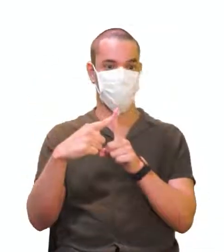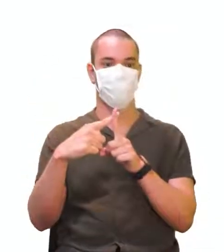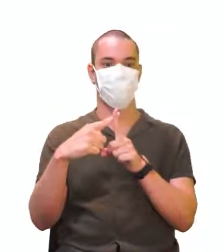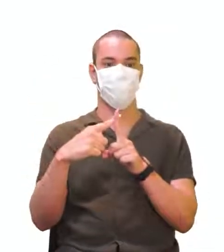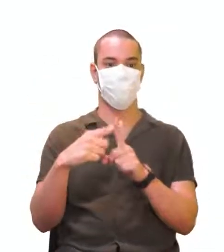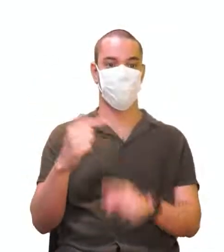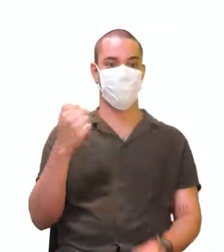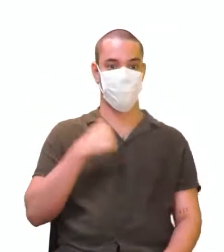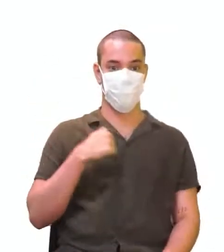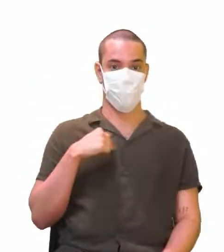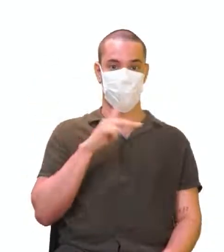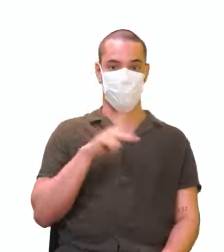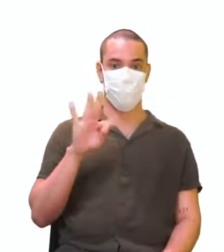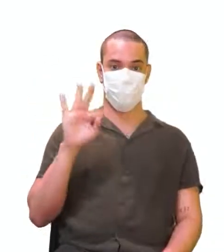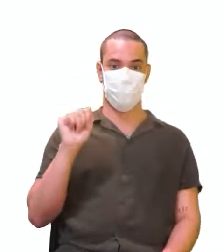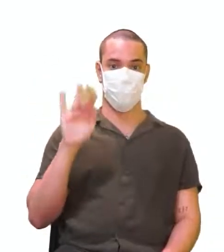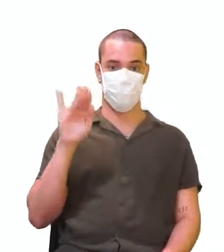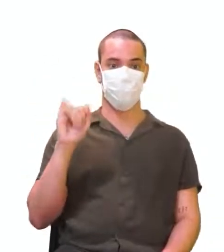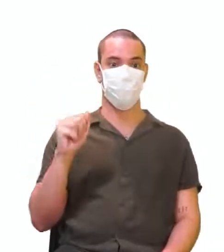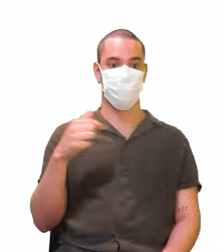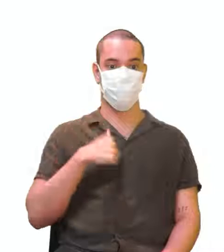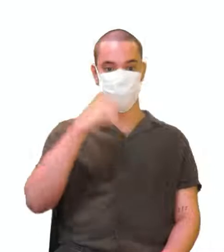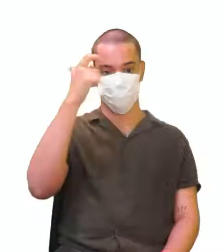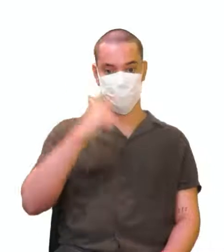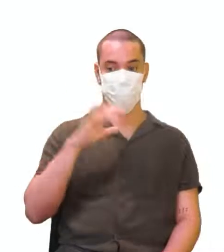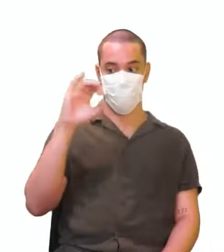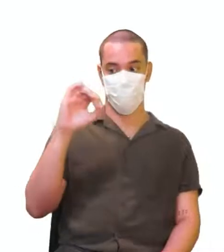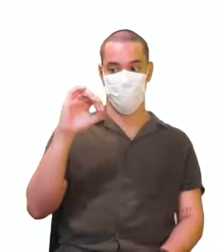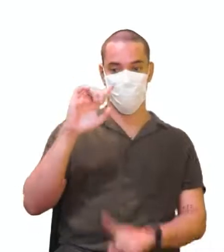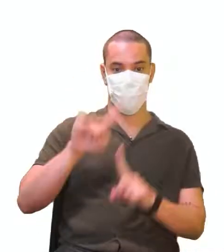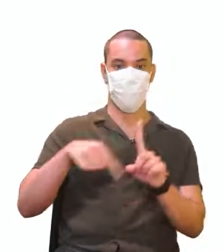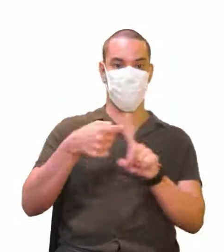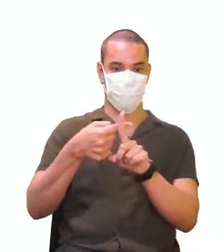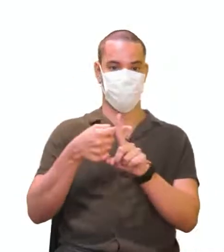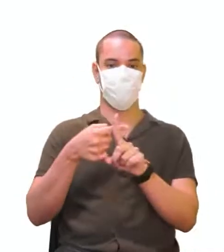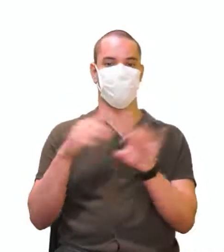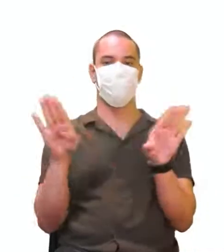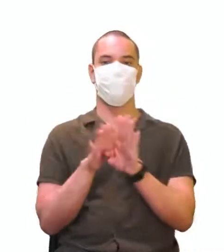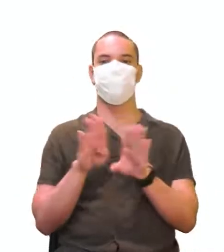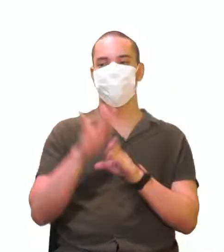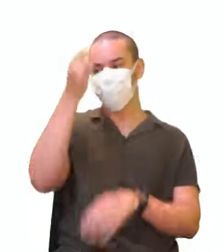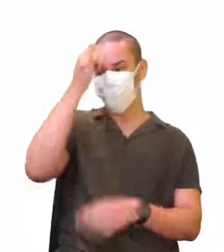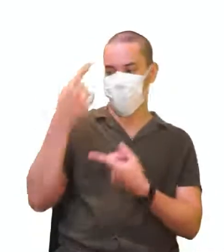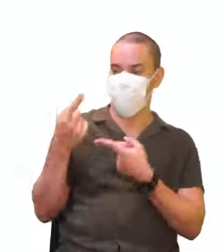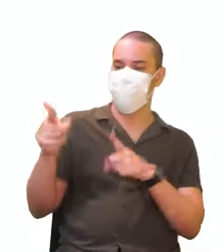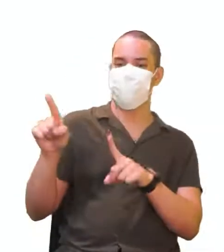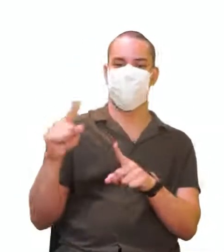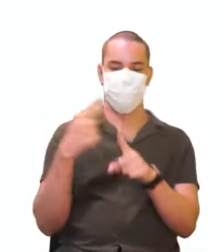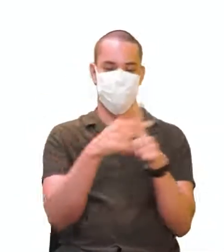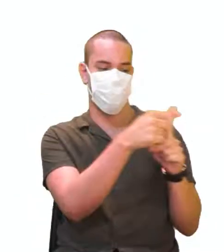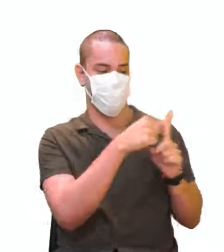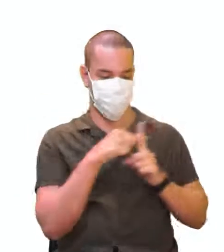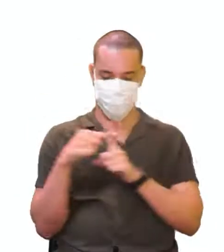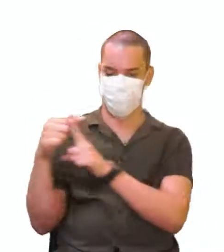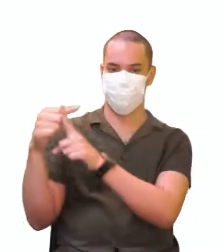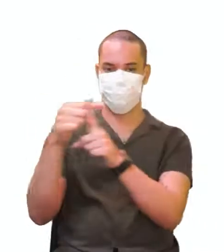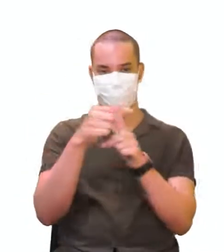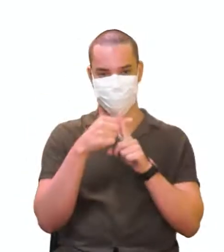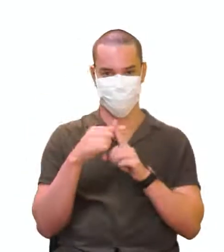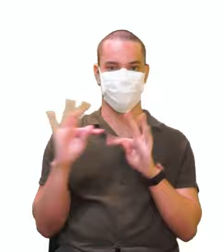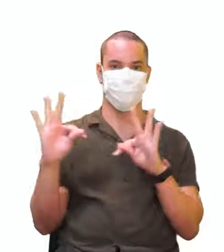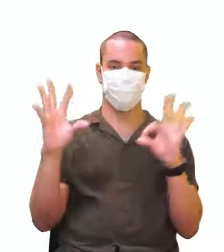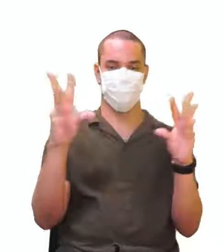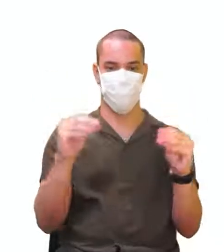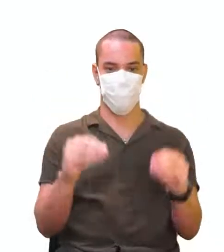positividade. E eu sou O positivo também, tá? Só para não contrariar os positivos do ambiente.